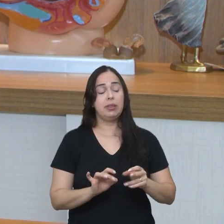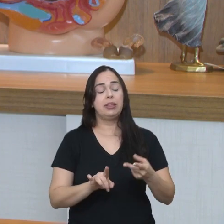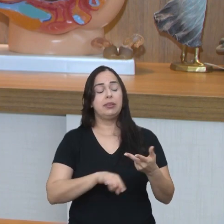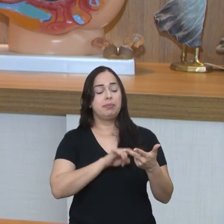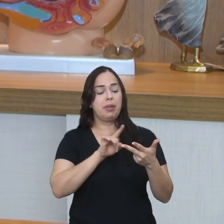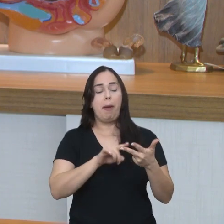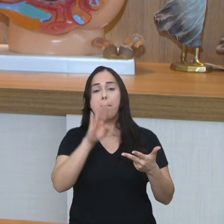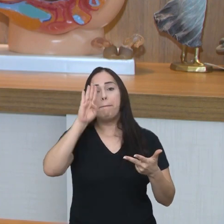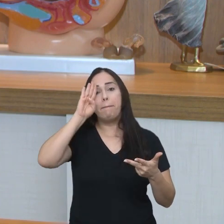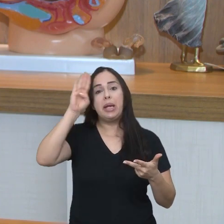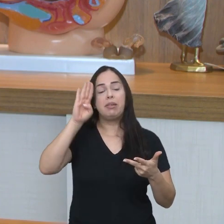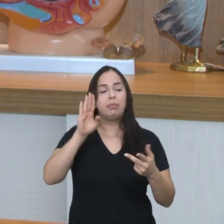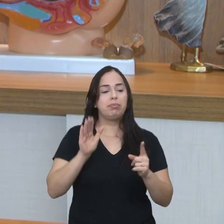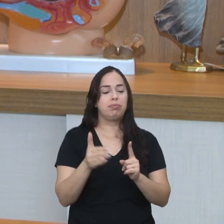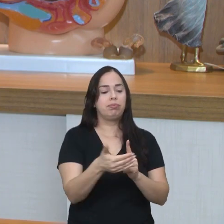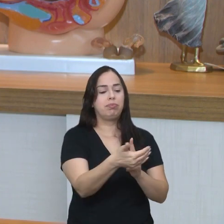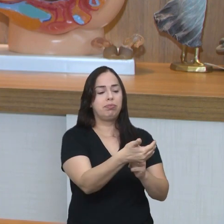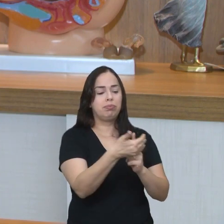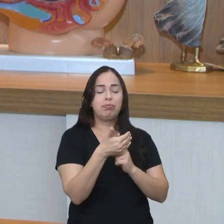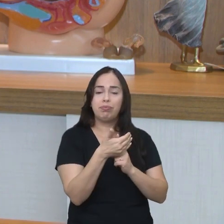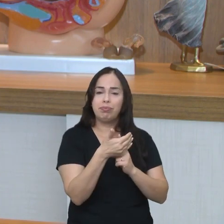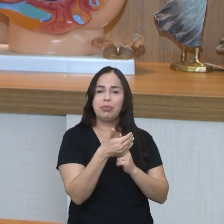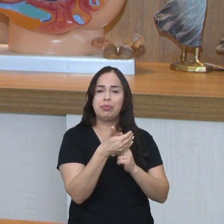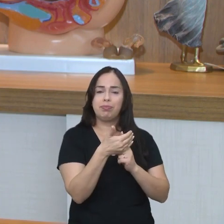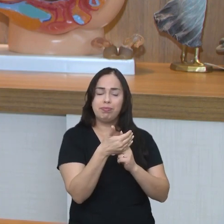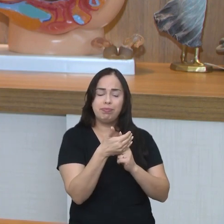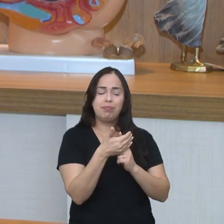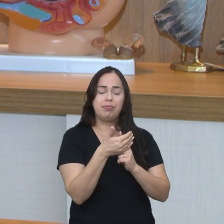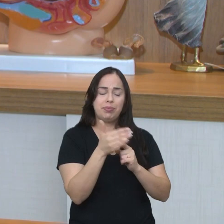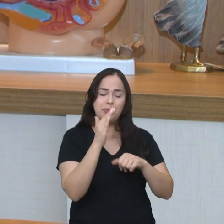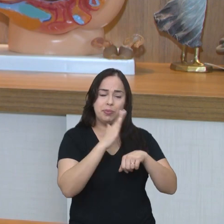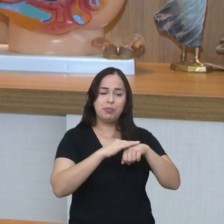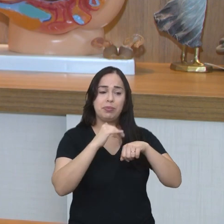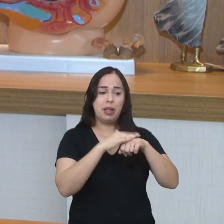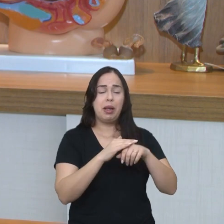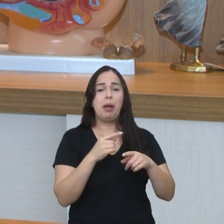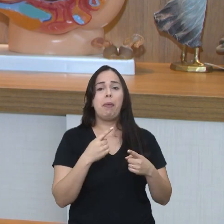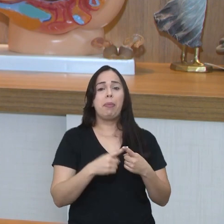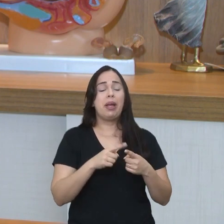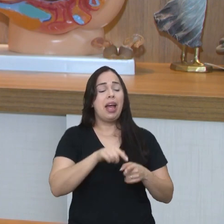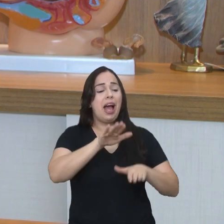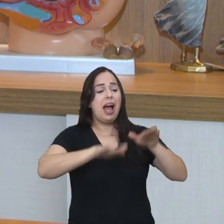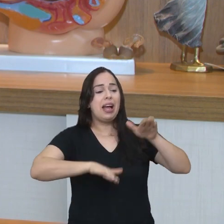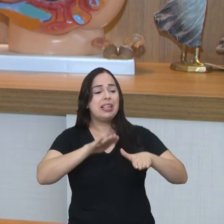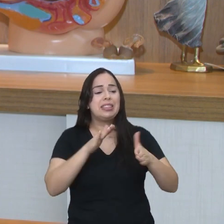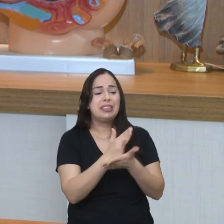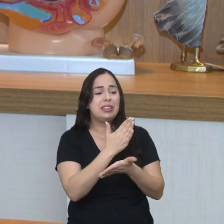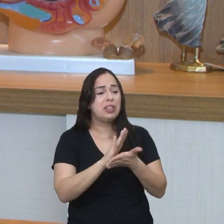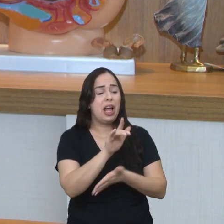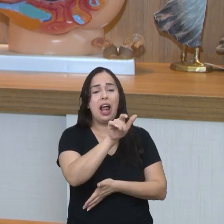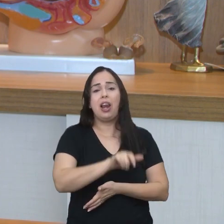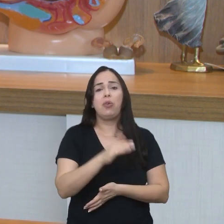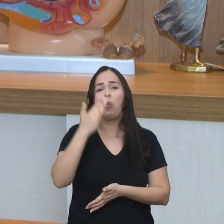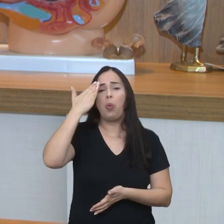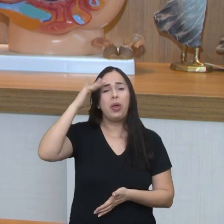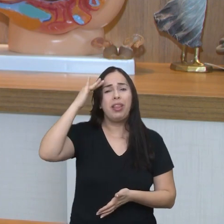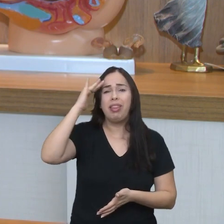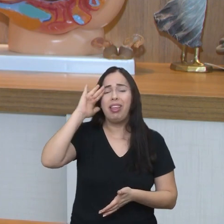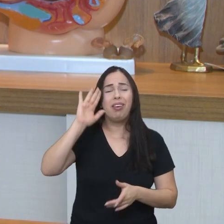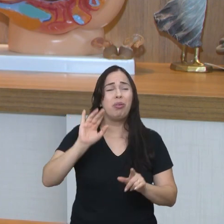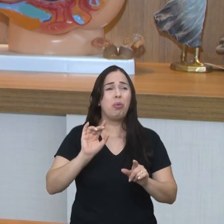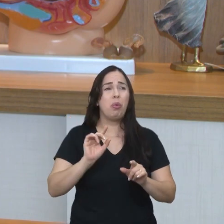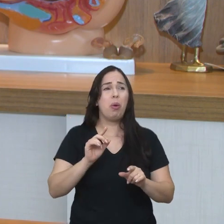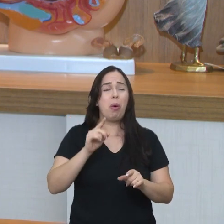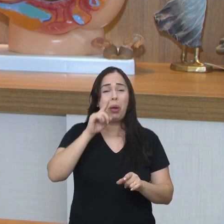oferecer essas orientações e principalmente que ela seja acolhida no poster porque às vezes a paciente ela